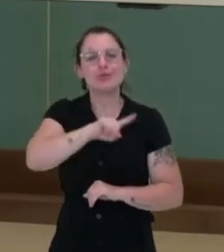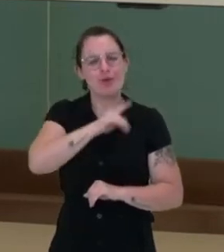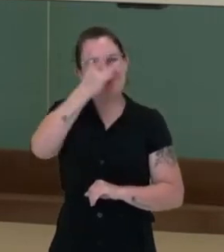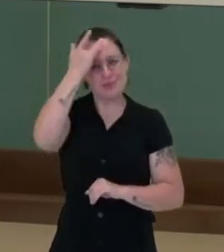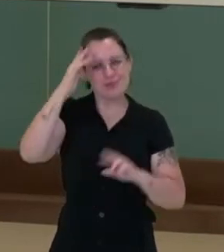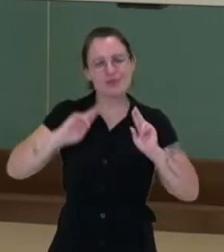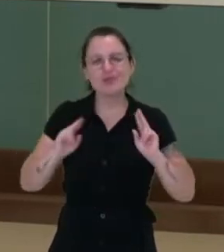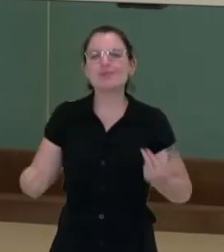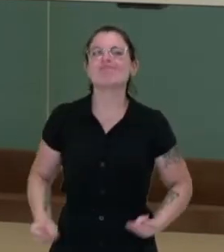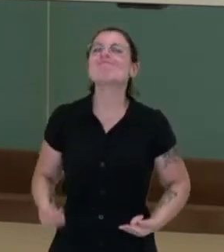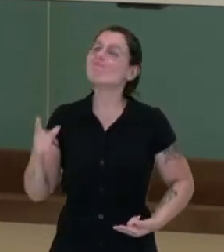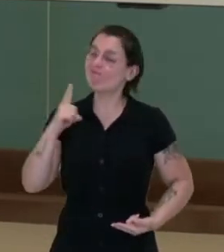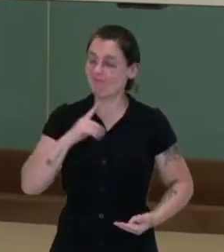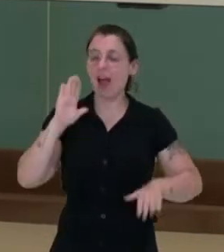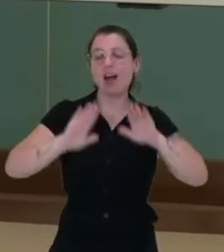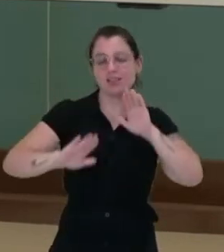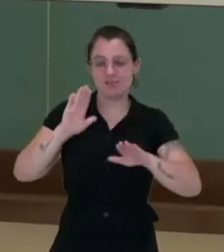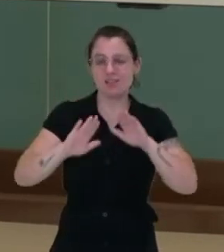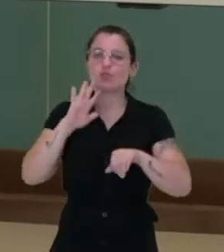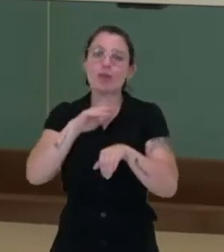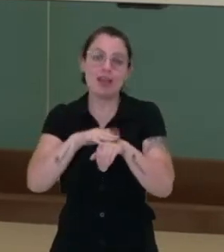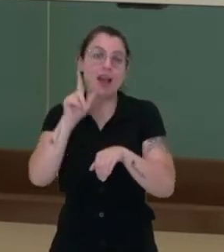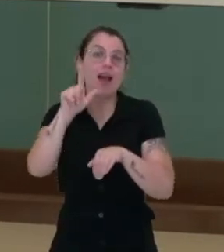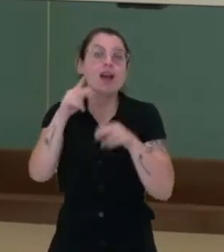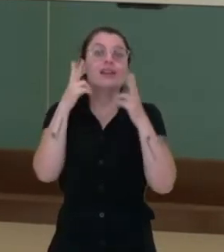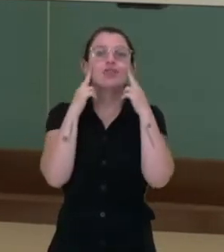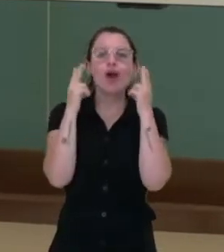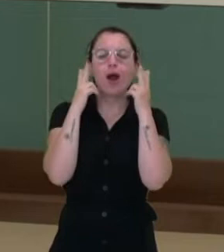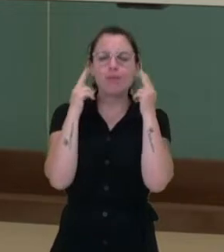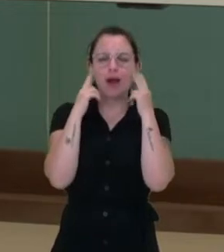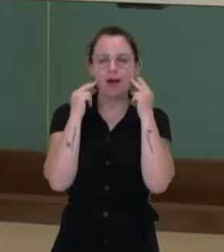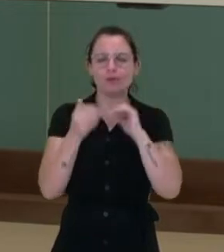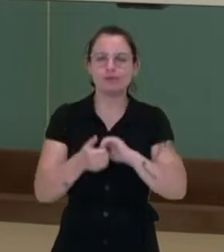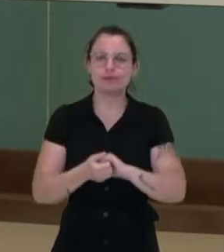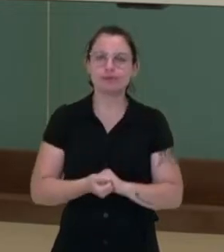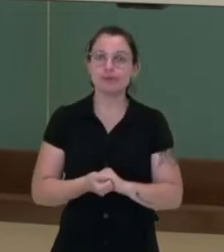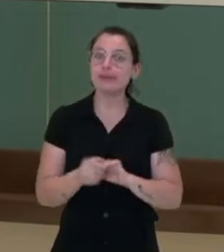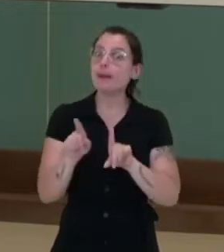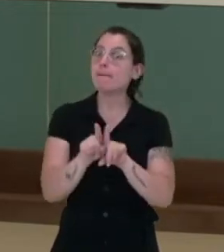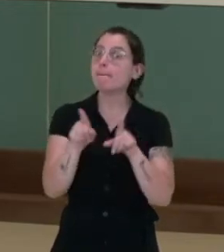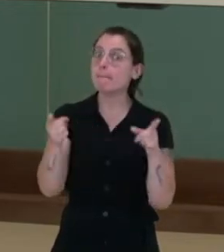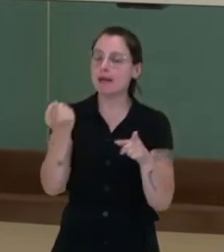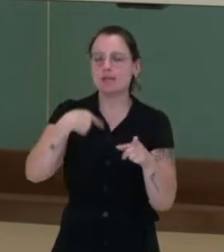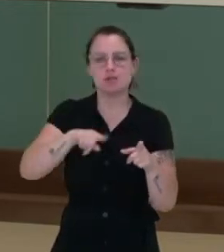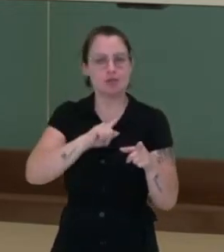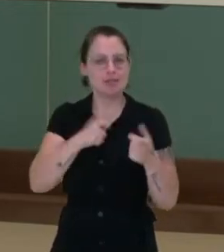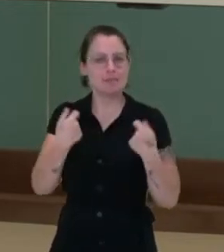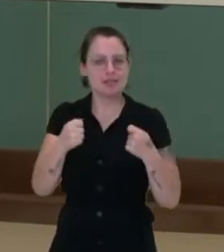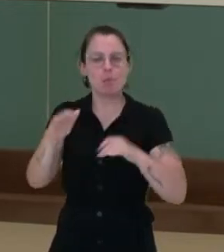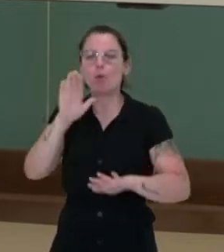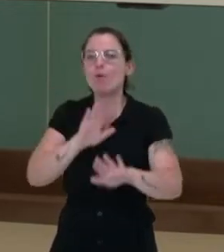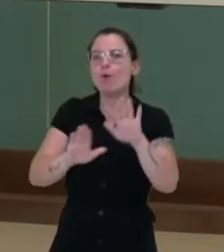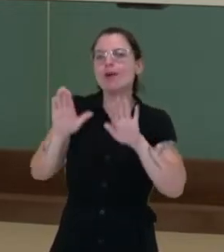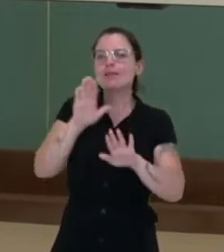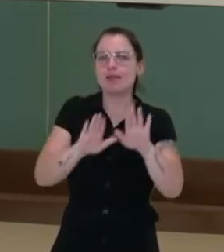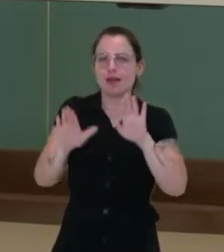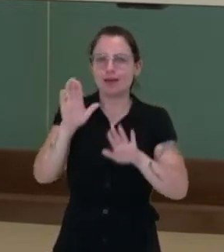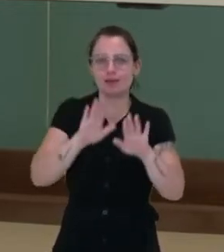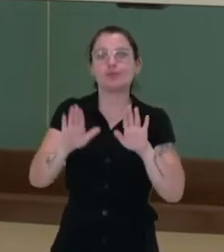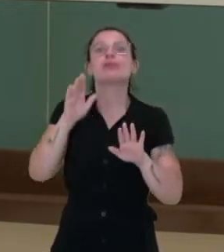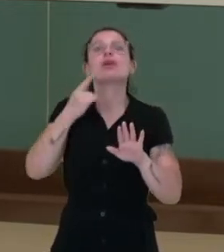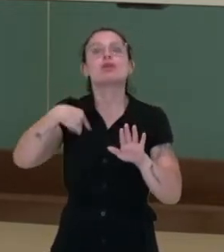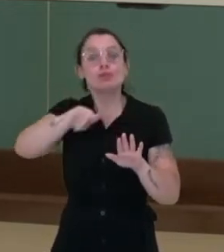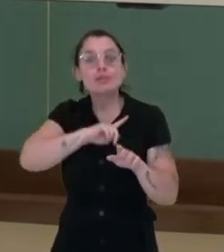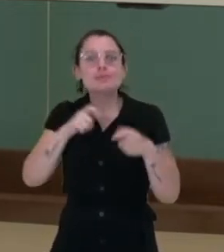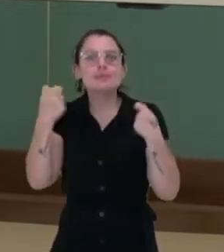doentes. Então, é natural, é normal. Porém, devemos cuidar. Devemos ir ao